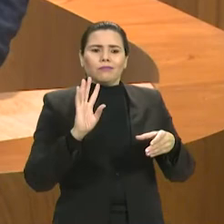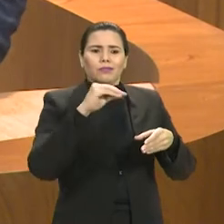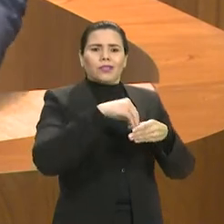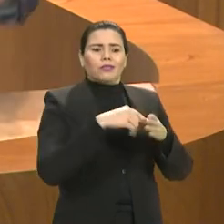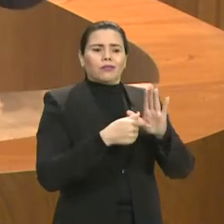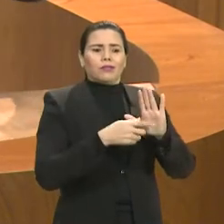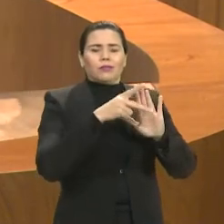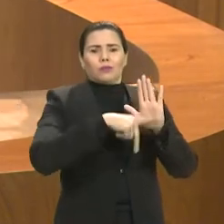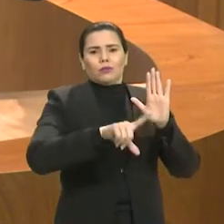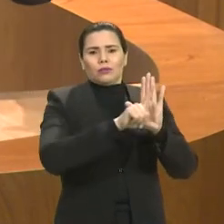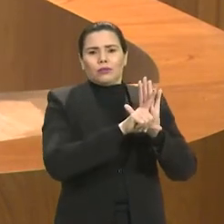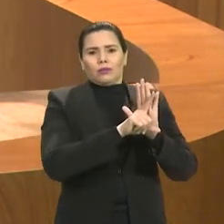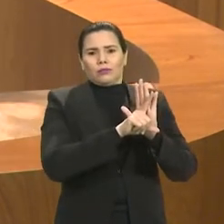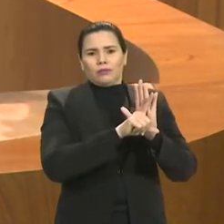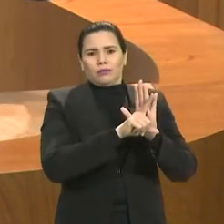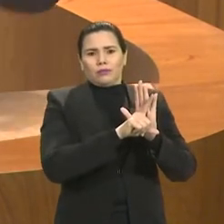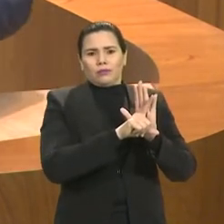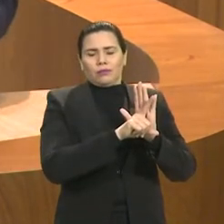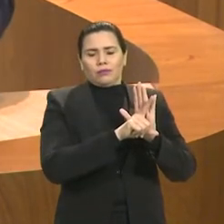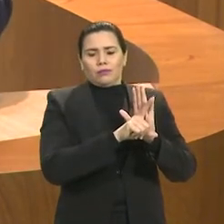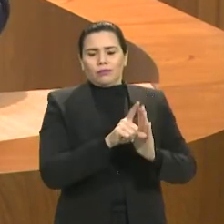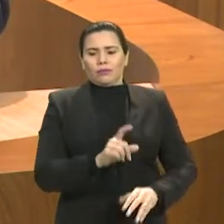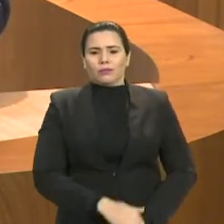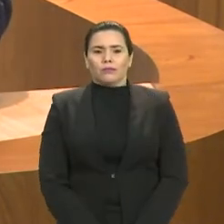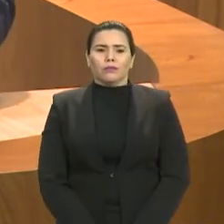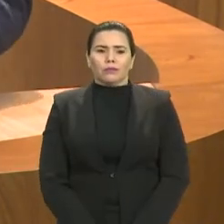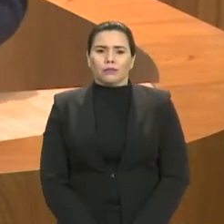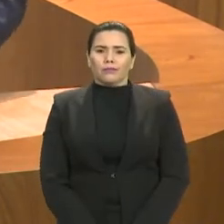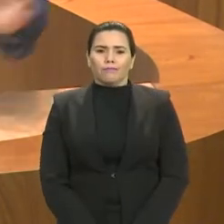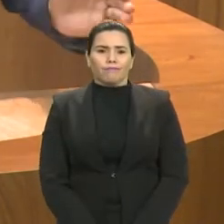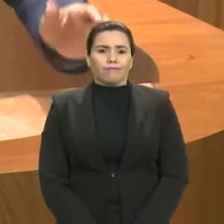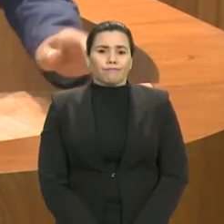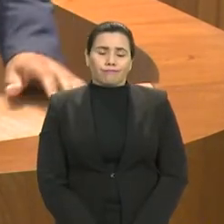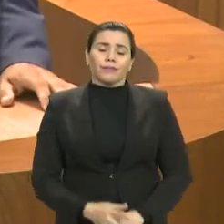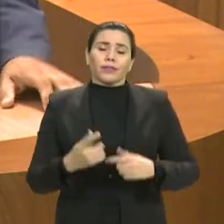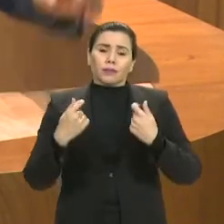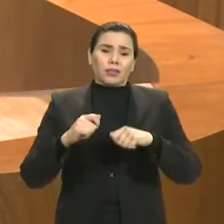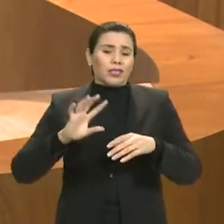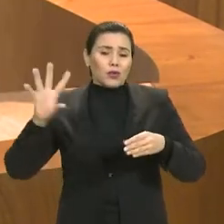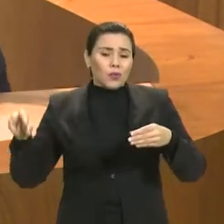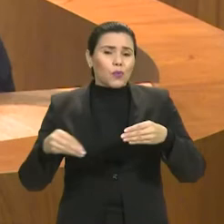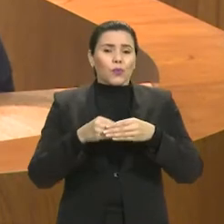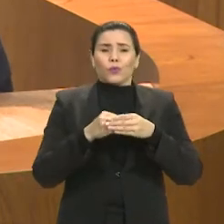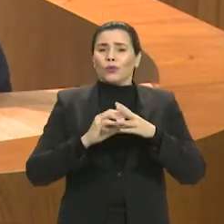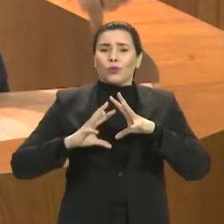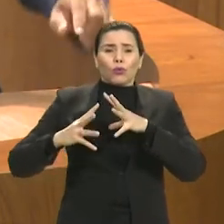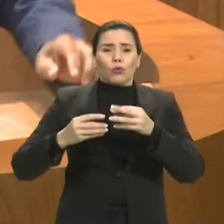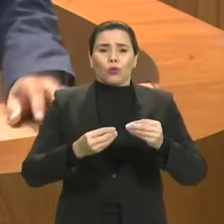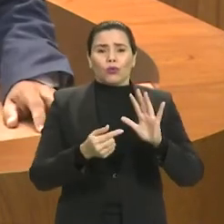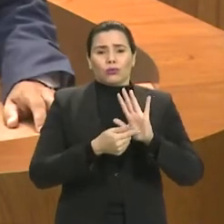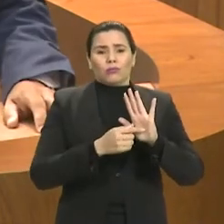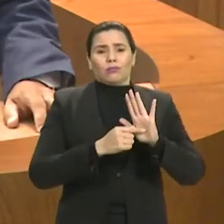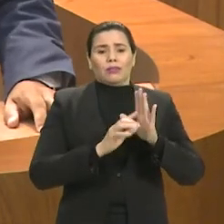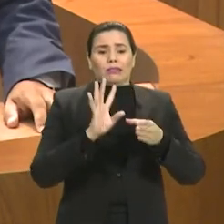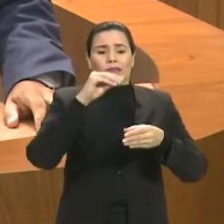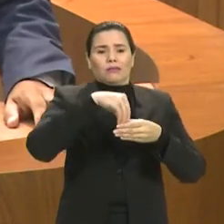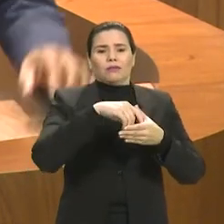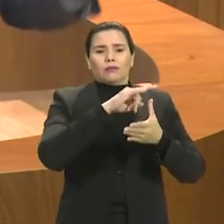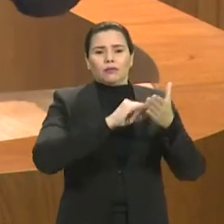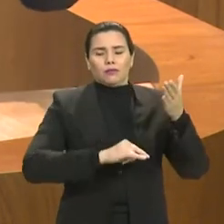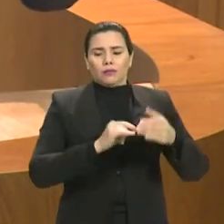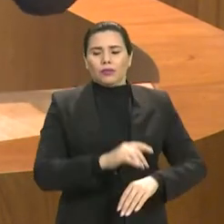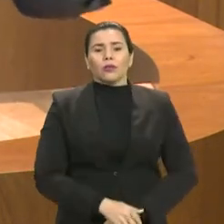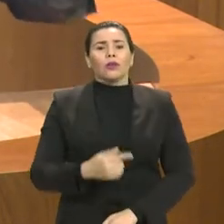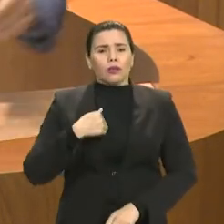votei. Então, deputado Hélio tem coerência nas suas ações. E é por coerência nessas ações, nós temos defendido os professores do Estado do